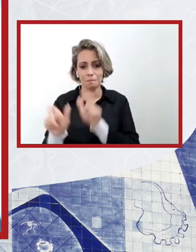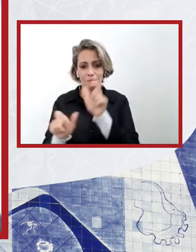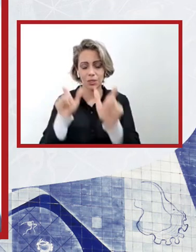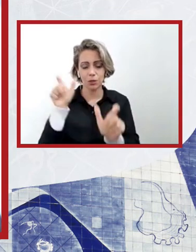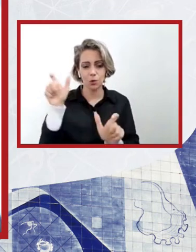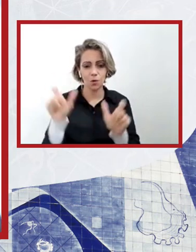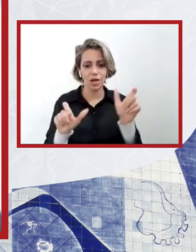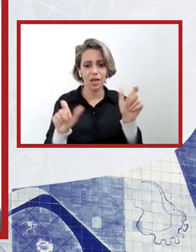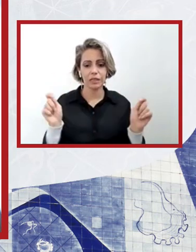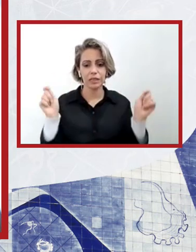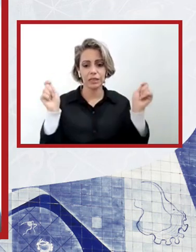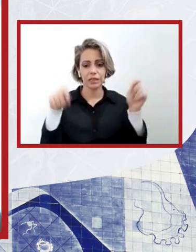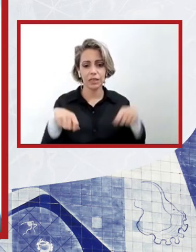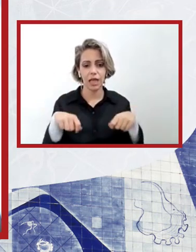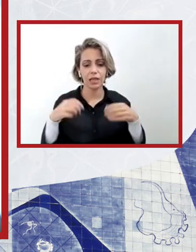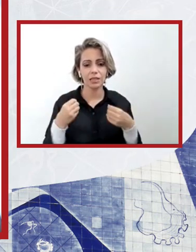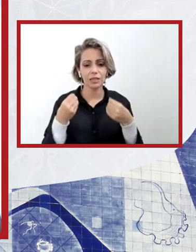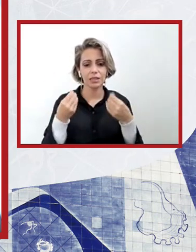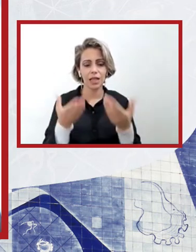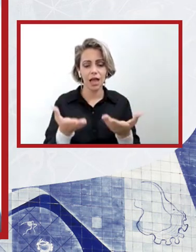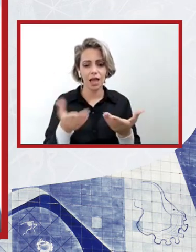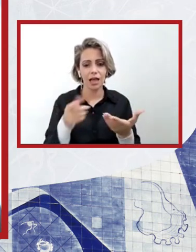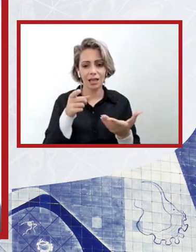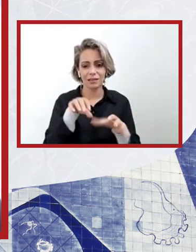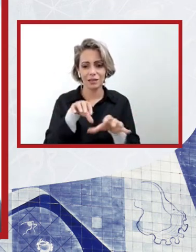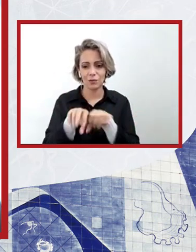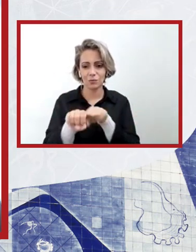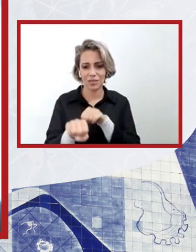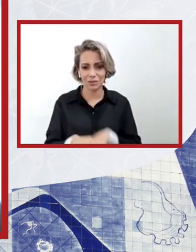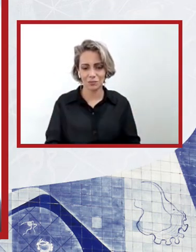possam fornecer essa formação.